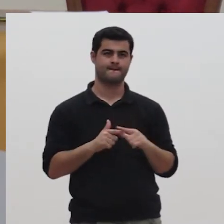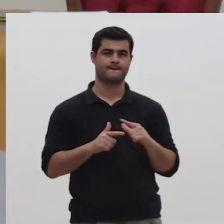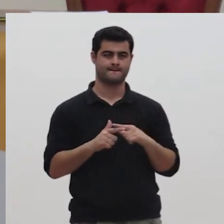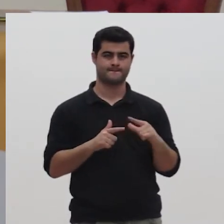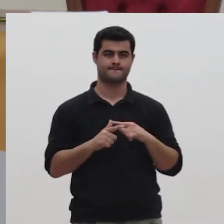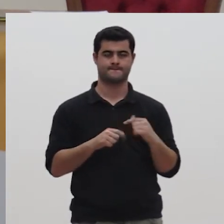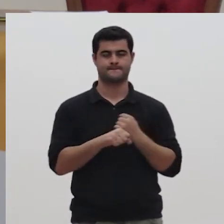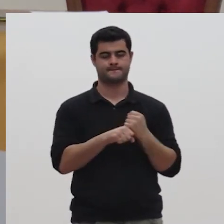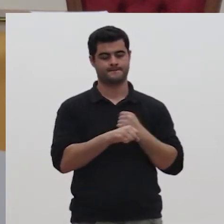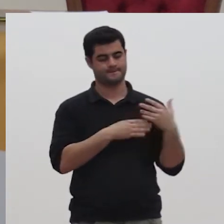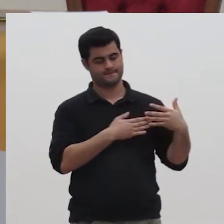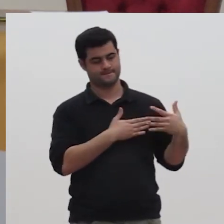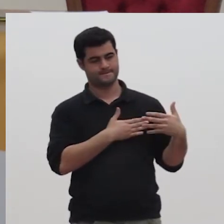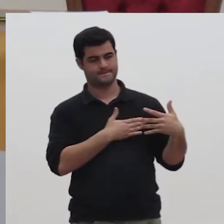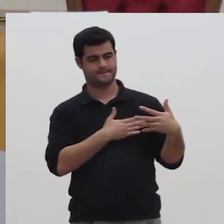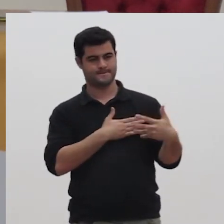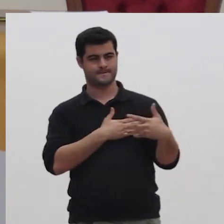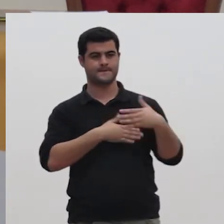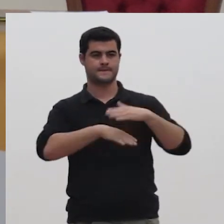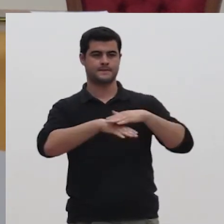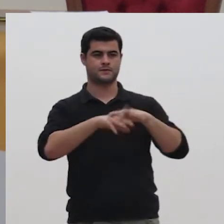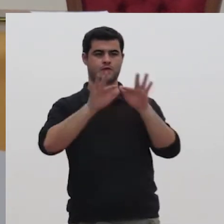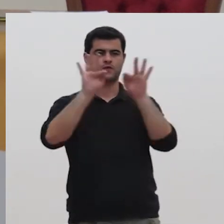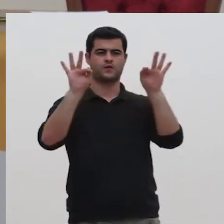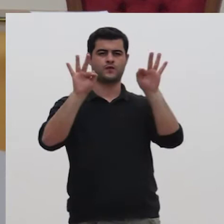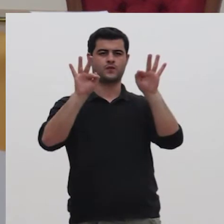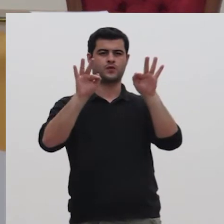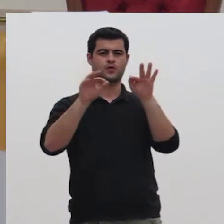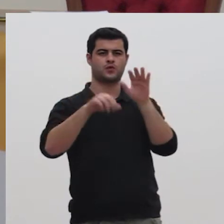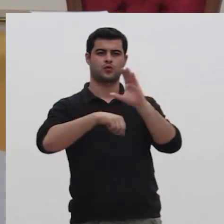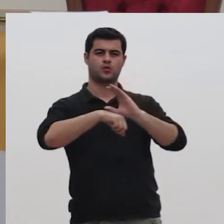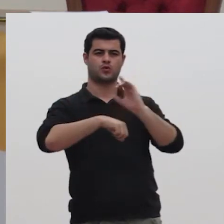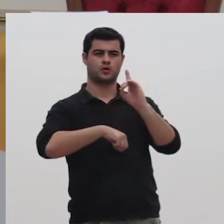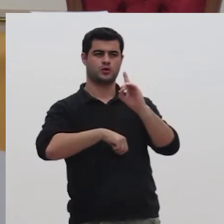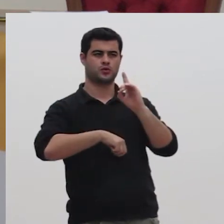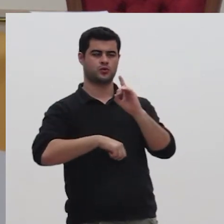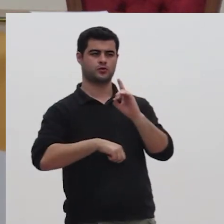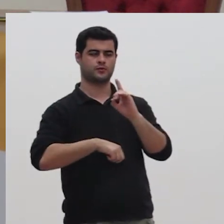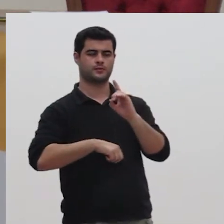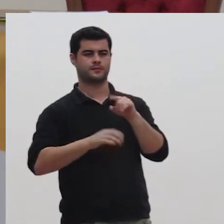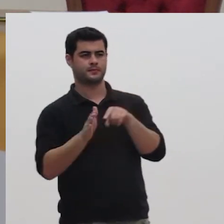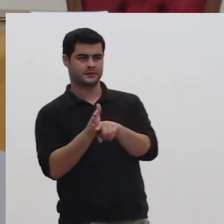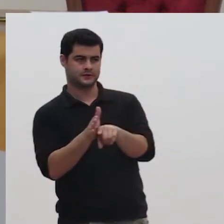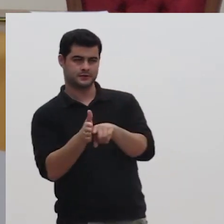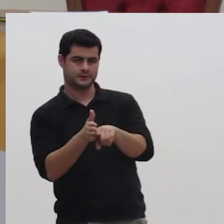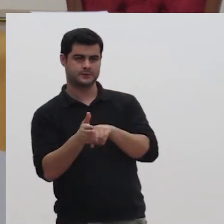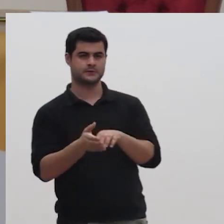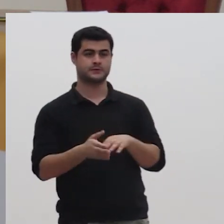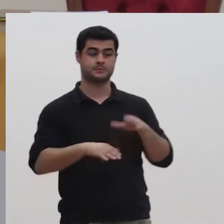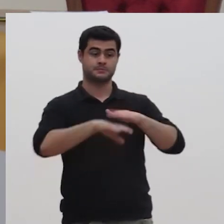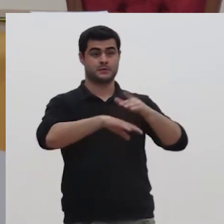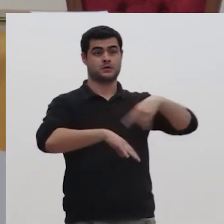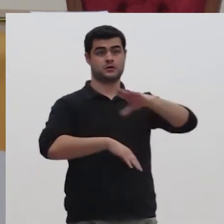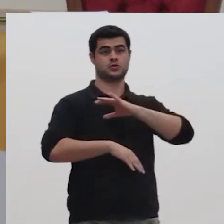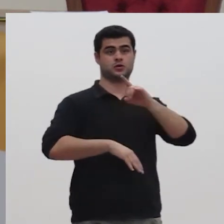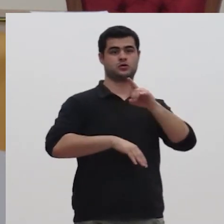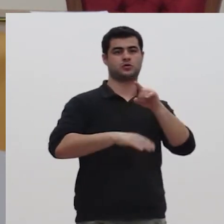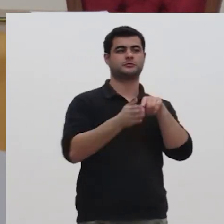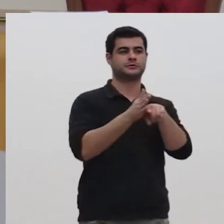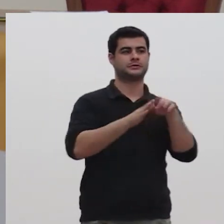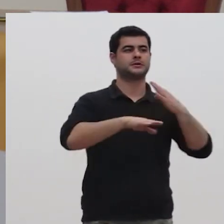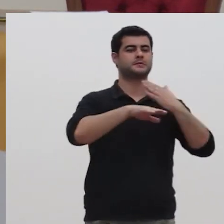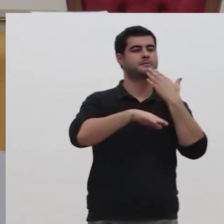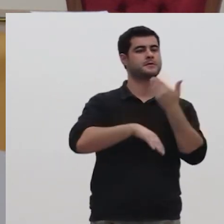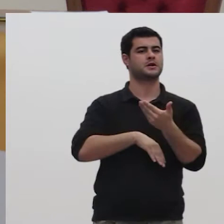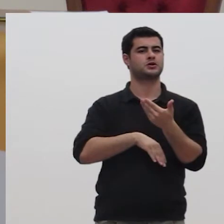eu fui representante do Fórum de Coordenador de Pós-Graduação do Conselho de Ensino e Pesquisa, há anos os coordenadores de pós pedem, por exemplo,